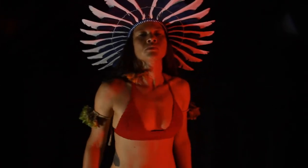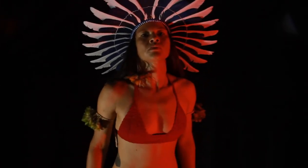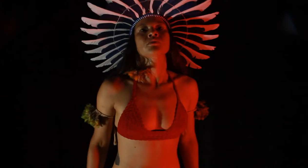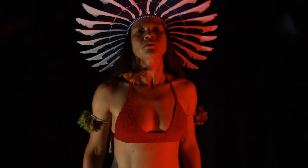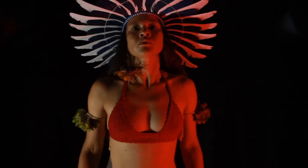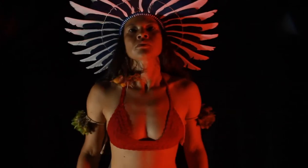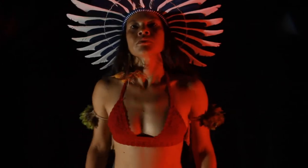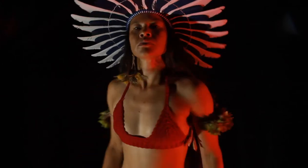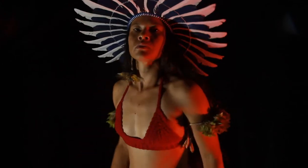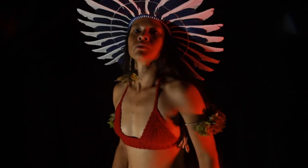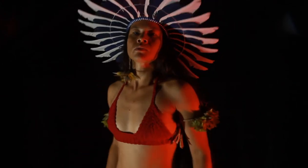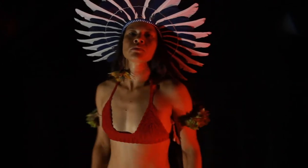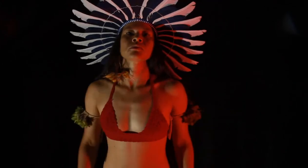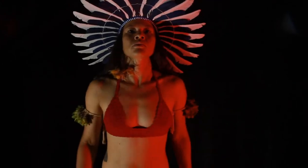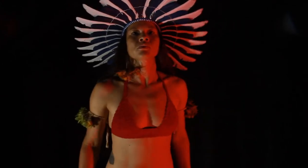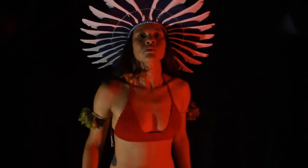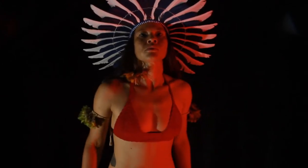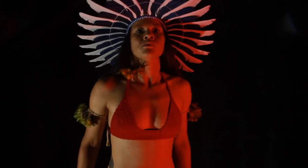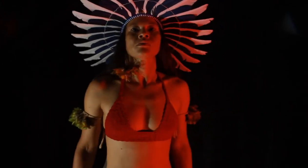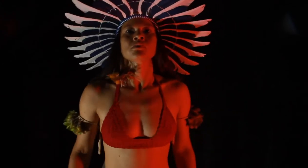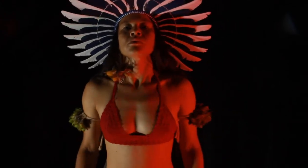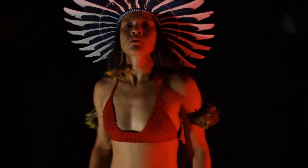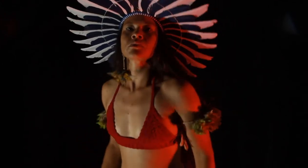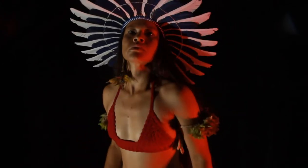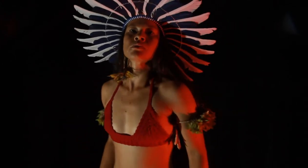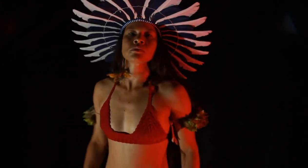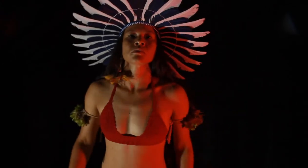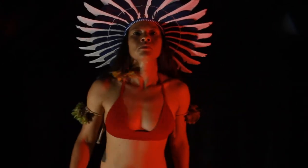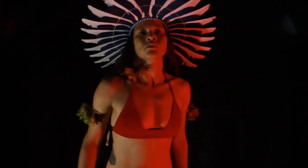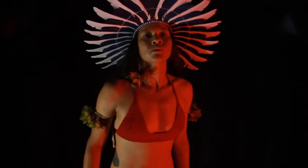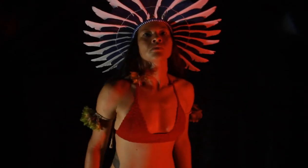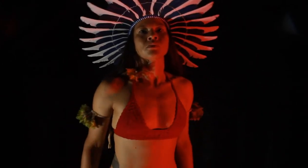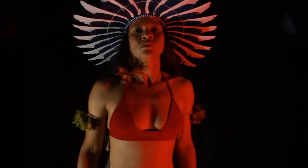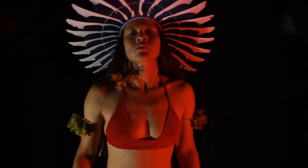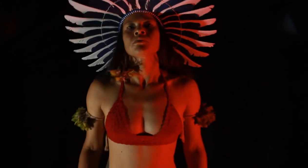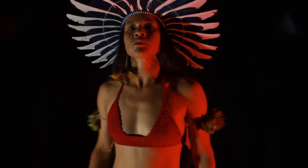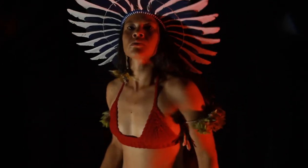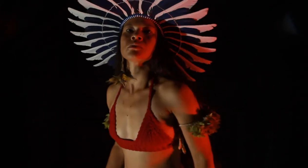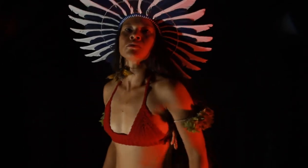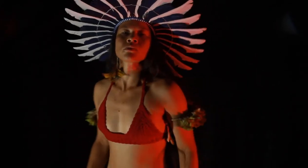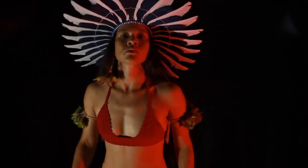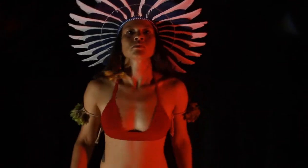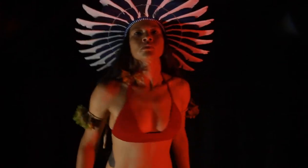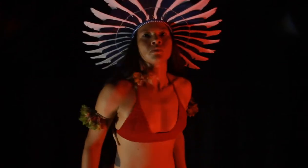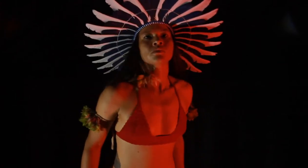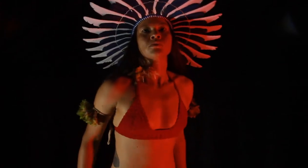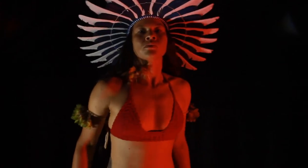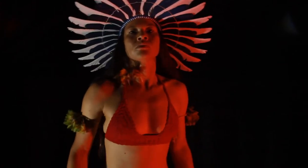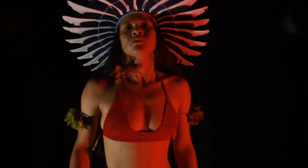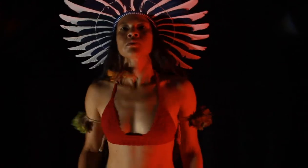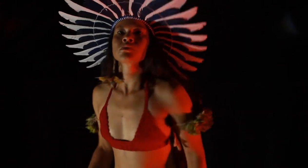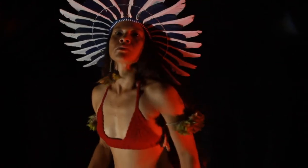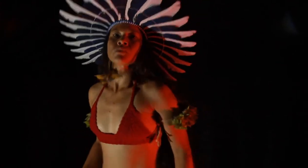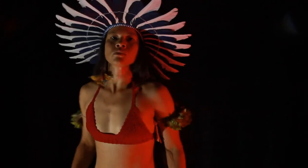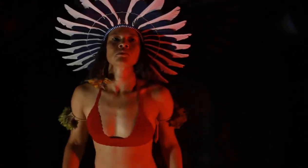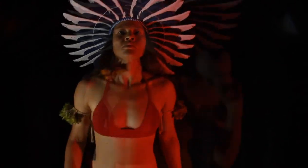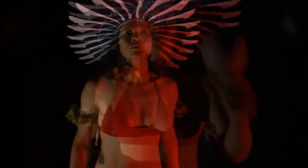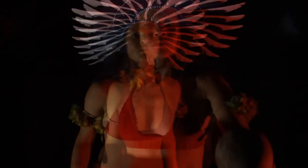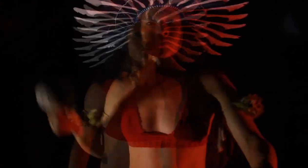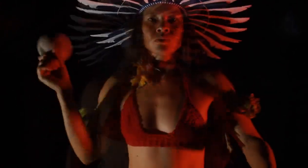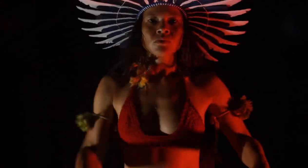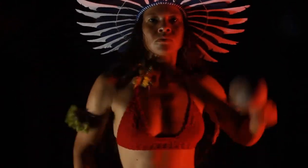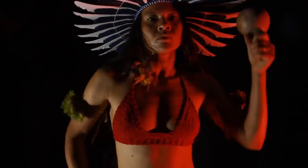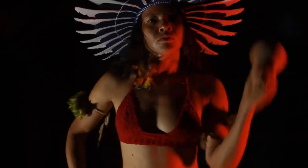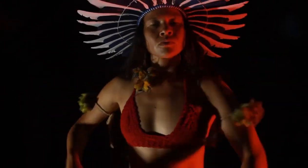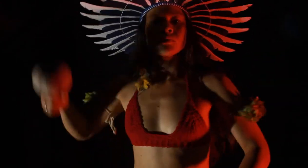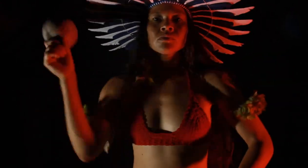nosso desafio. Vivemos choques culturais, mas na frente da tragédia, todos os olhos são iguais.